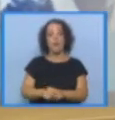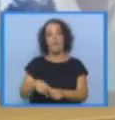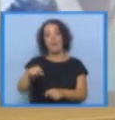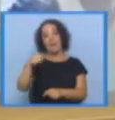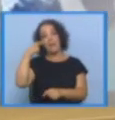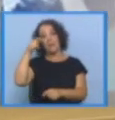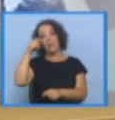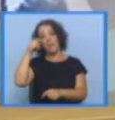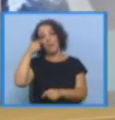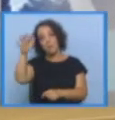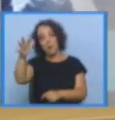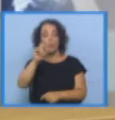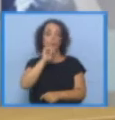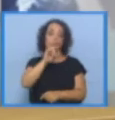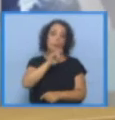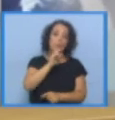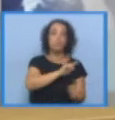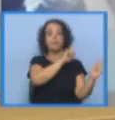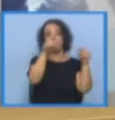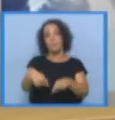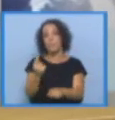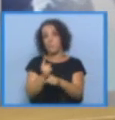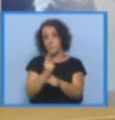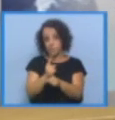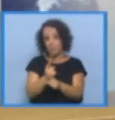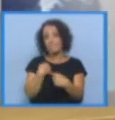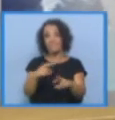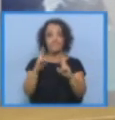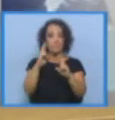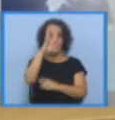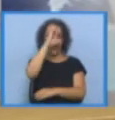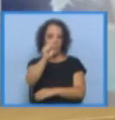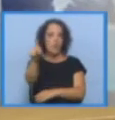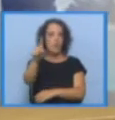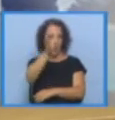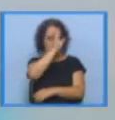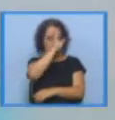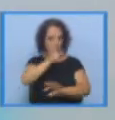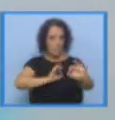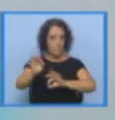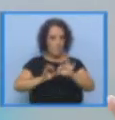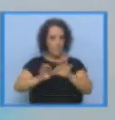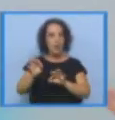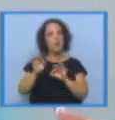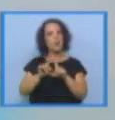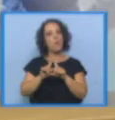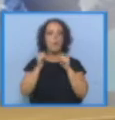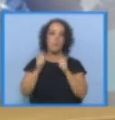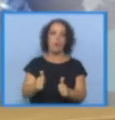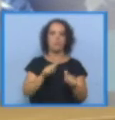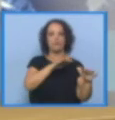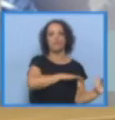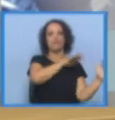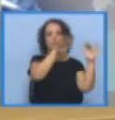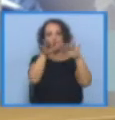também podem vir a ter de ser recebidos cá e é importante também que o Governo previna isso para que possam ser recebidos da melhor